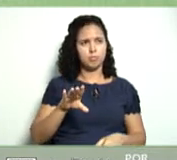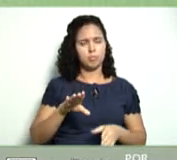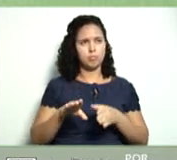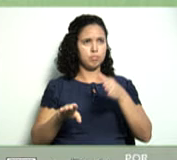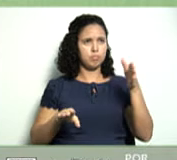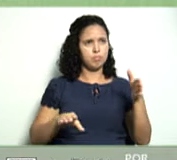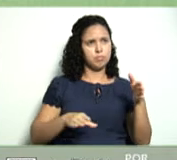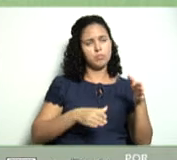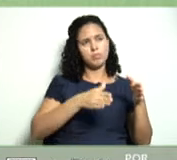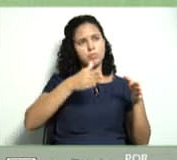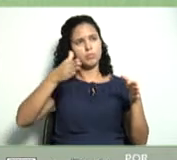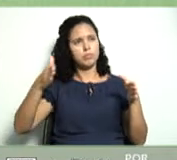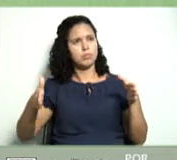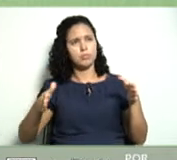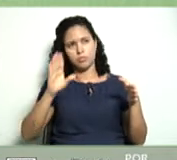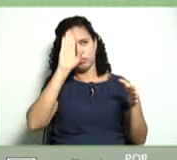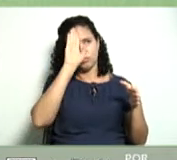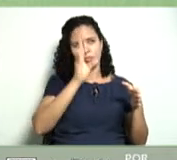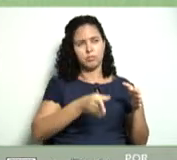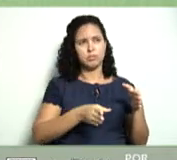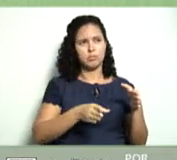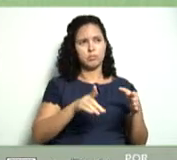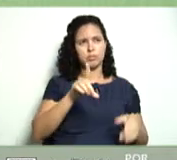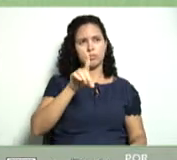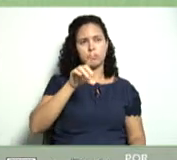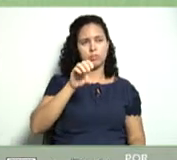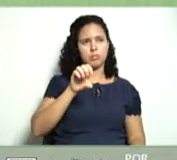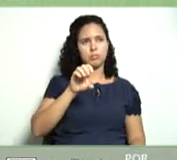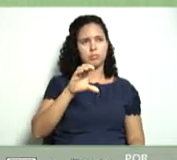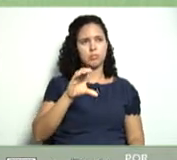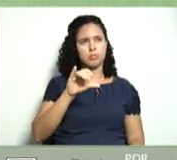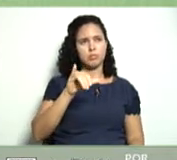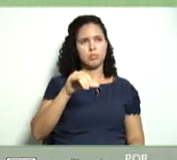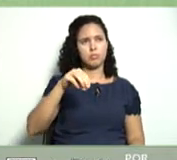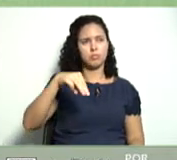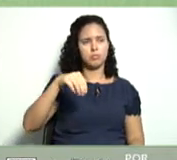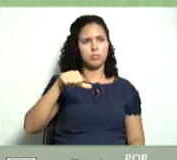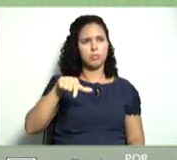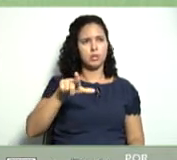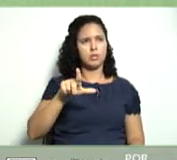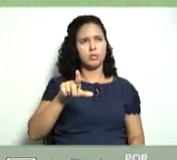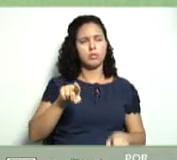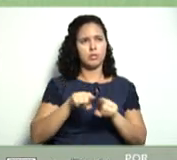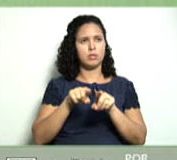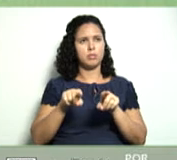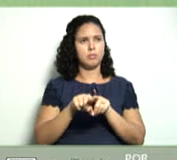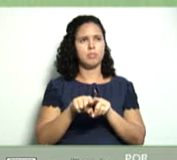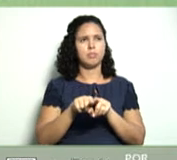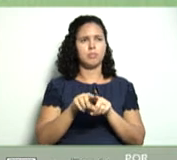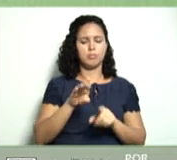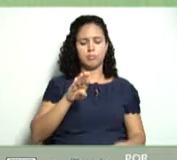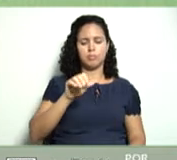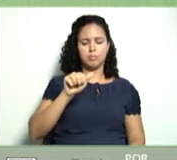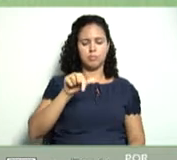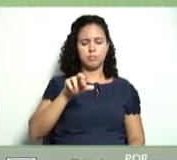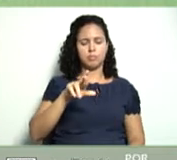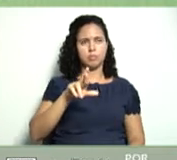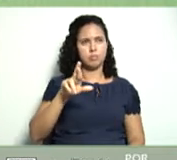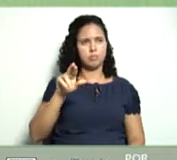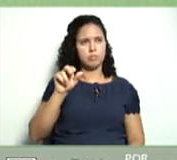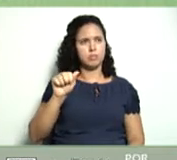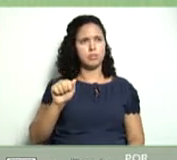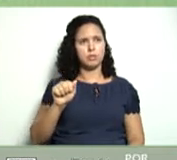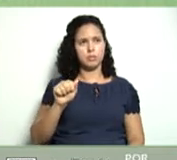centralizado o direito o desse mal e barra né vocês podem ter encontrando também então esse daqui que pegou